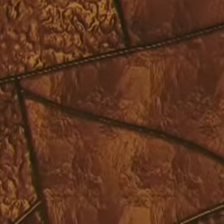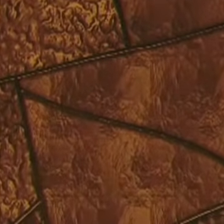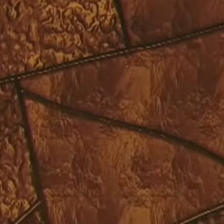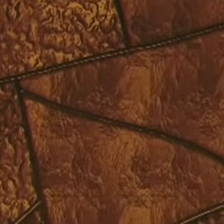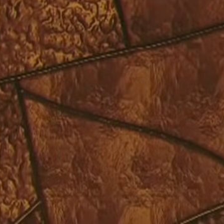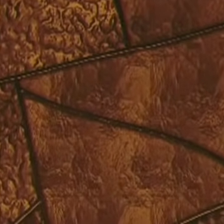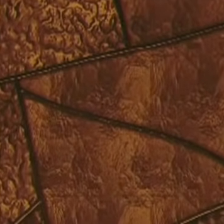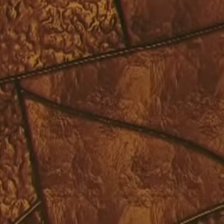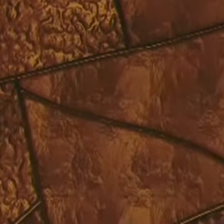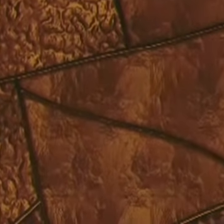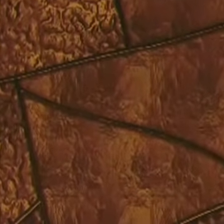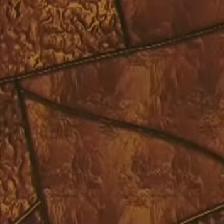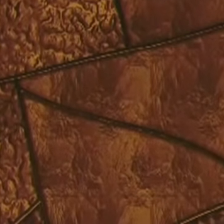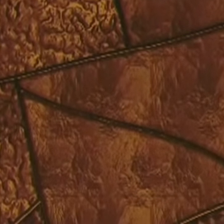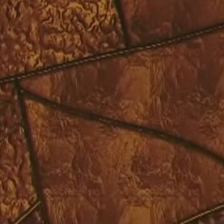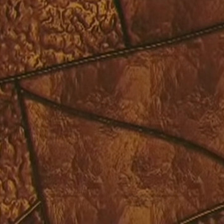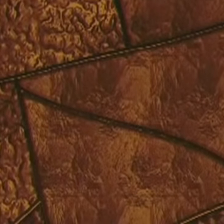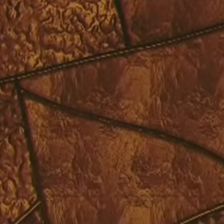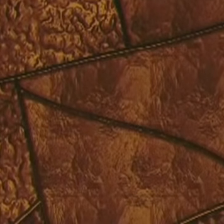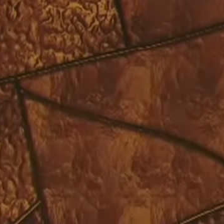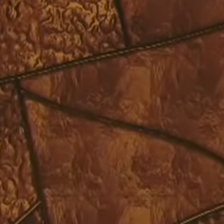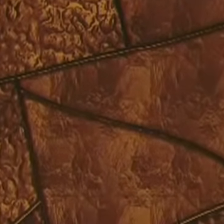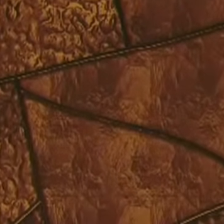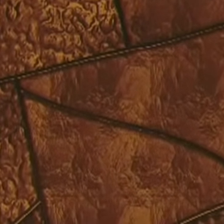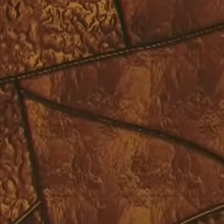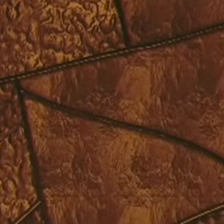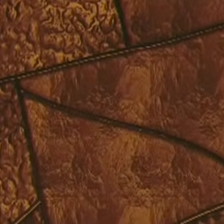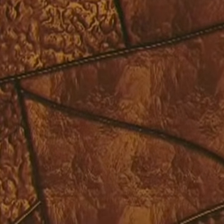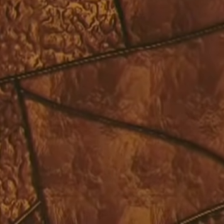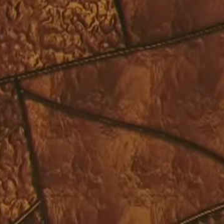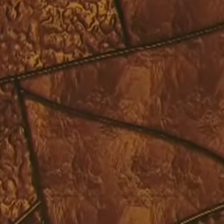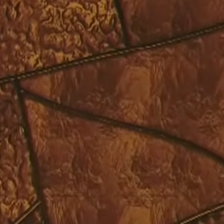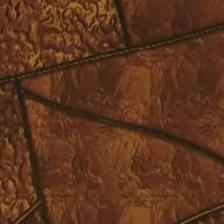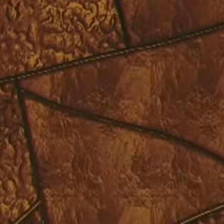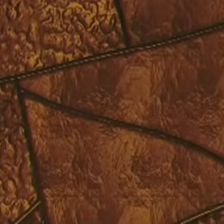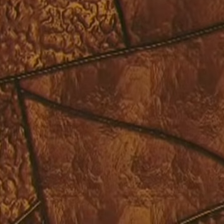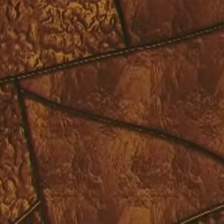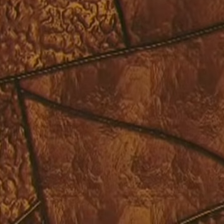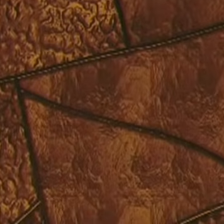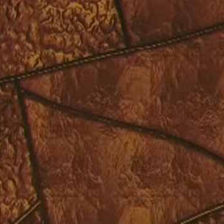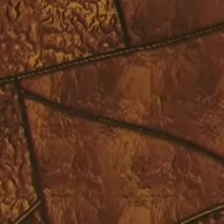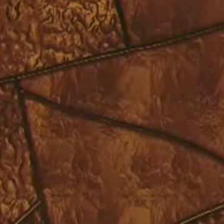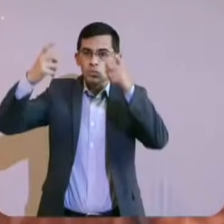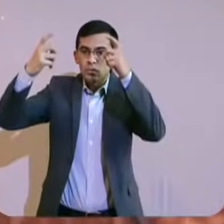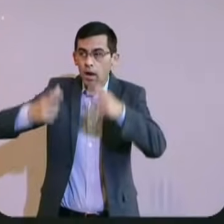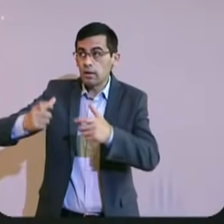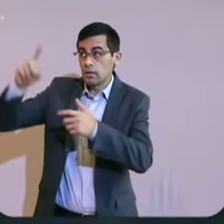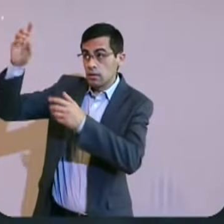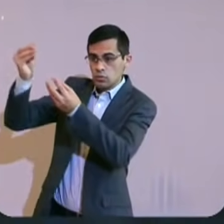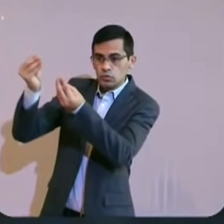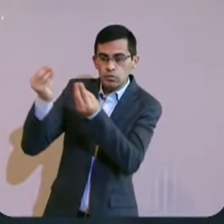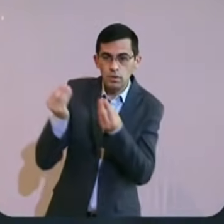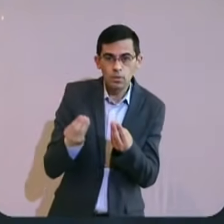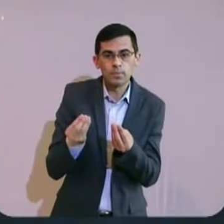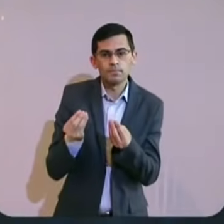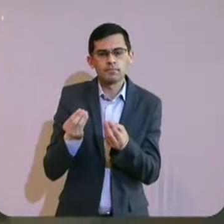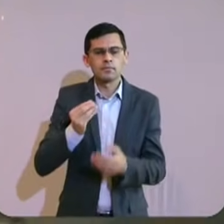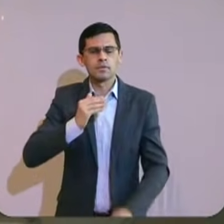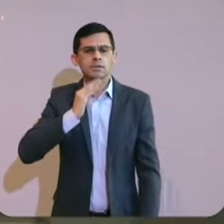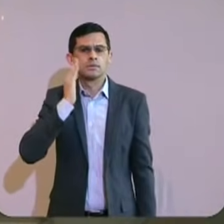ficarão satisfeitos e louvarão o Senhor, seu Deus, pela boa terra que lhes deu.